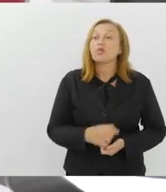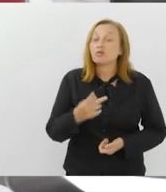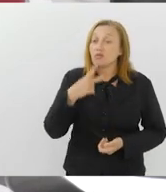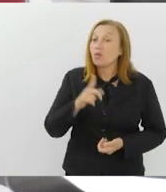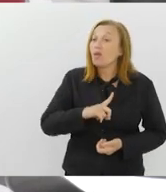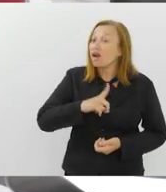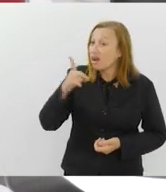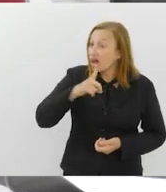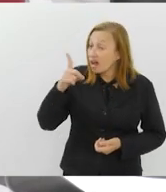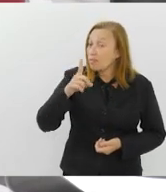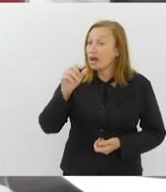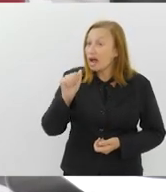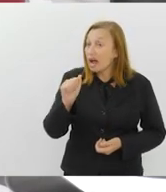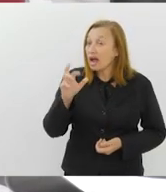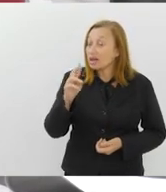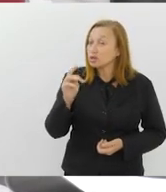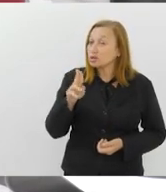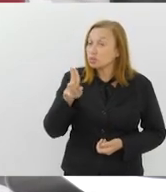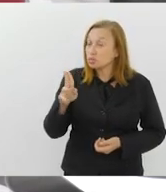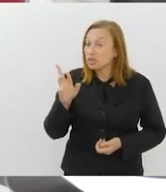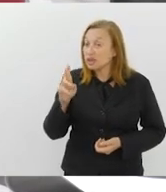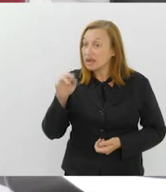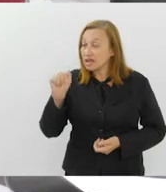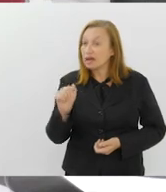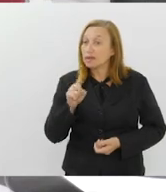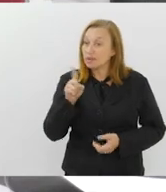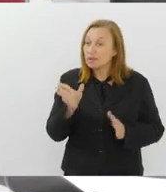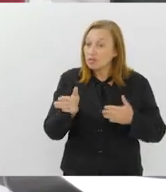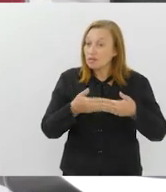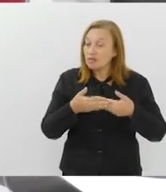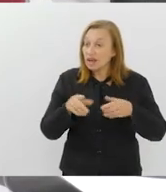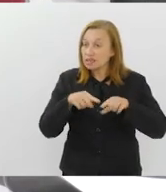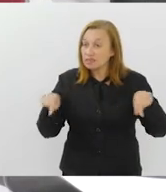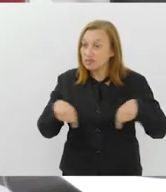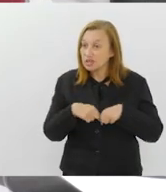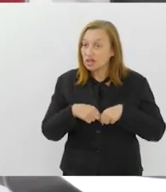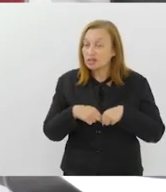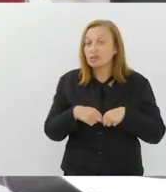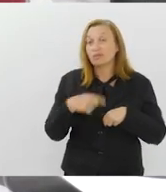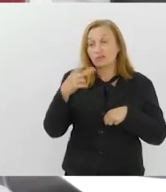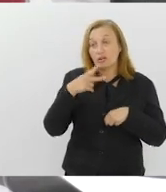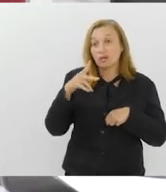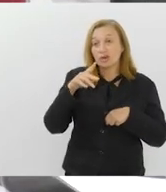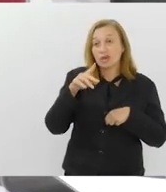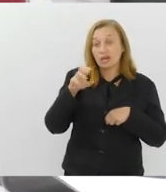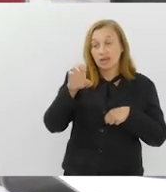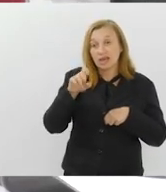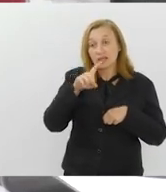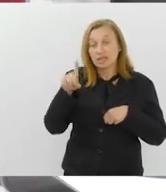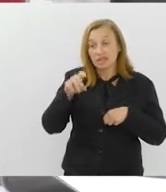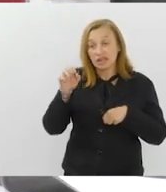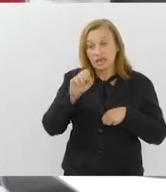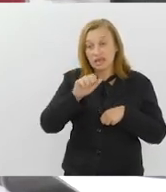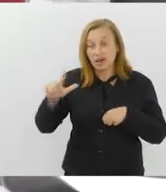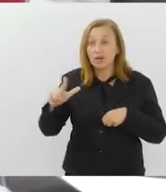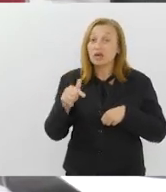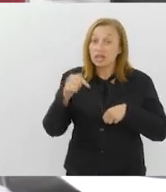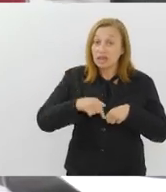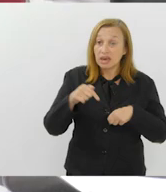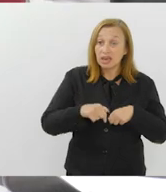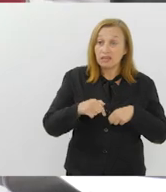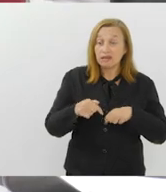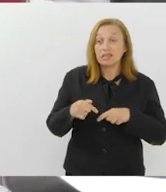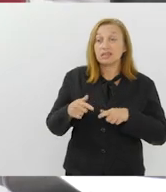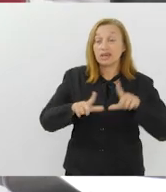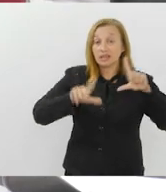isso lá para o Arthur Lira. Só que ele falou numa sala fechada, como bem disse o Ezequiel. E aqui a gente vai fazer isso publicamente, sendo transmitido pela TV